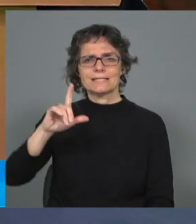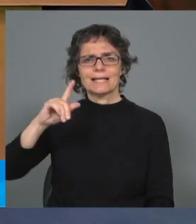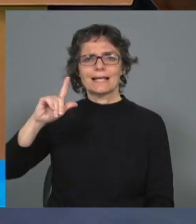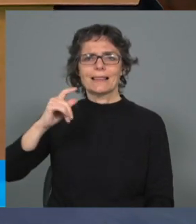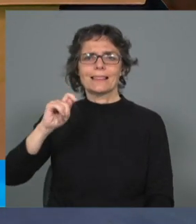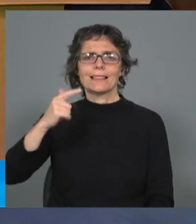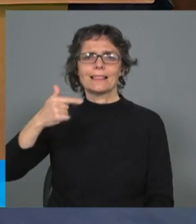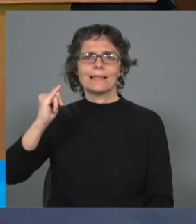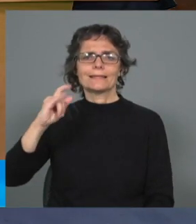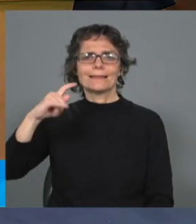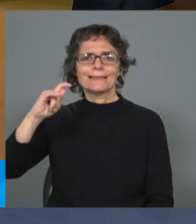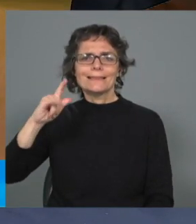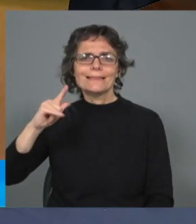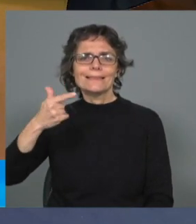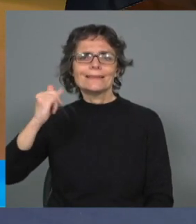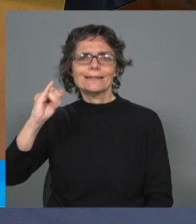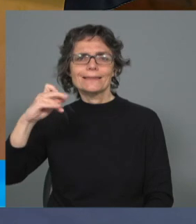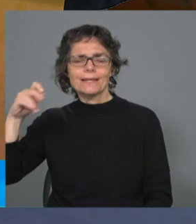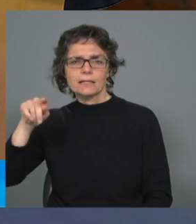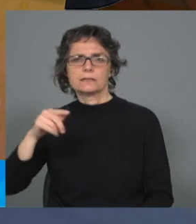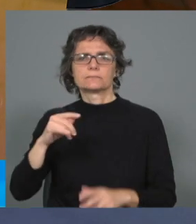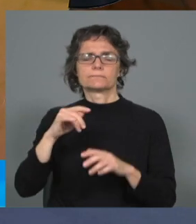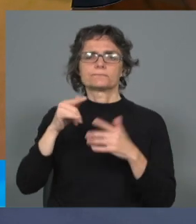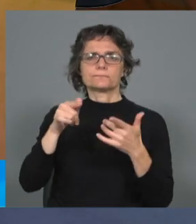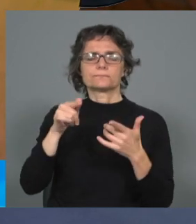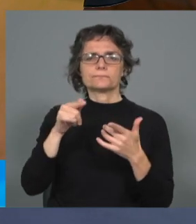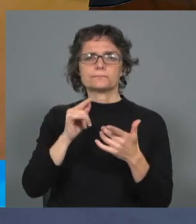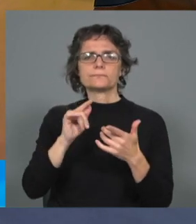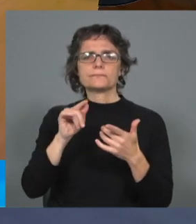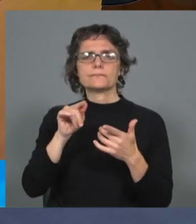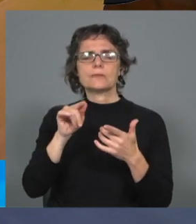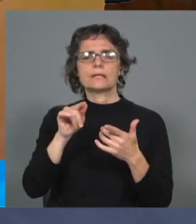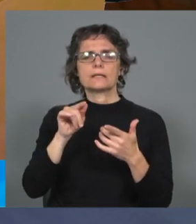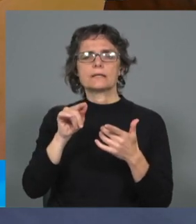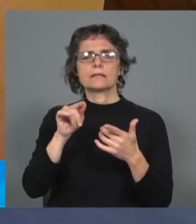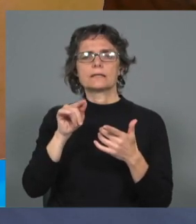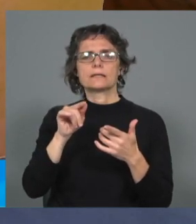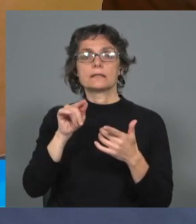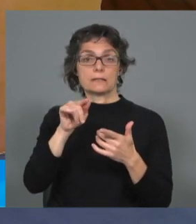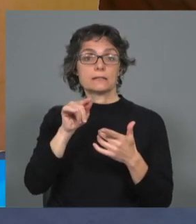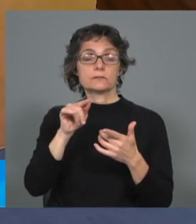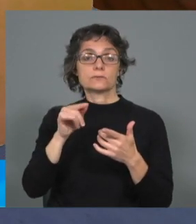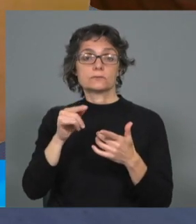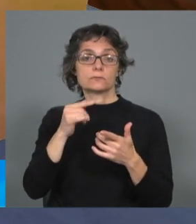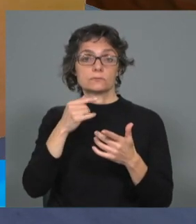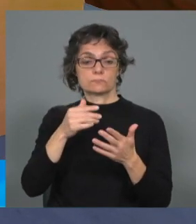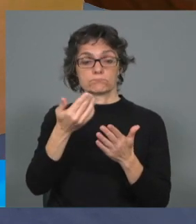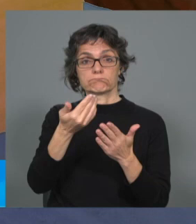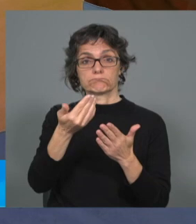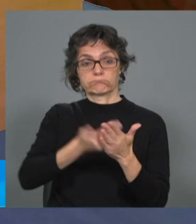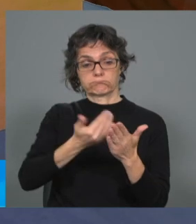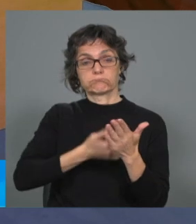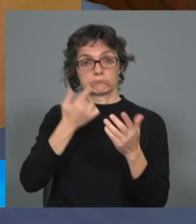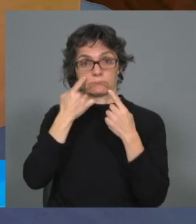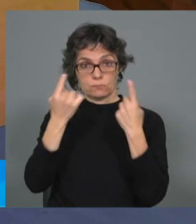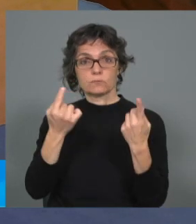vínhamos fazendo e, no fundo, quase como pôr no papel algumas das orientações pastorais que algumas dos